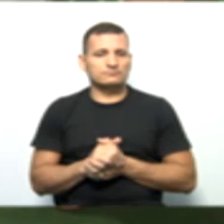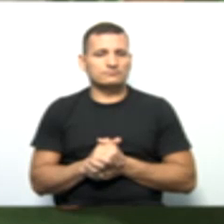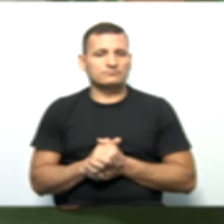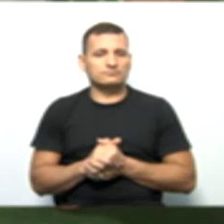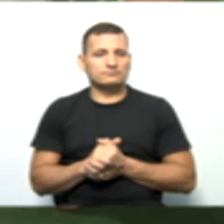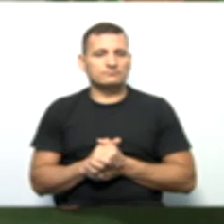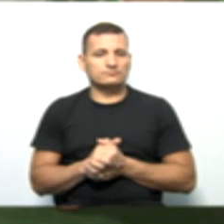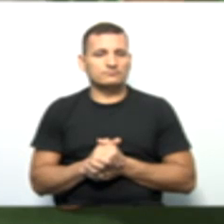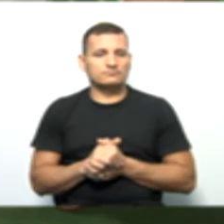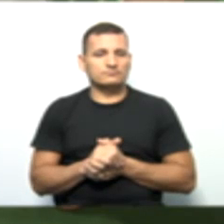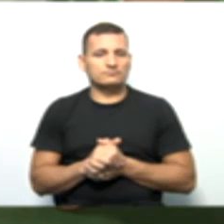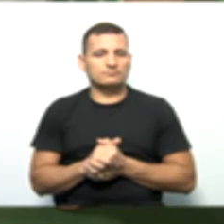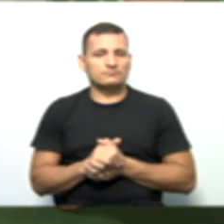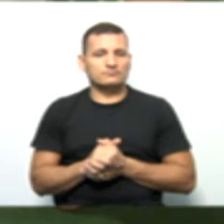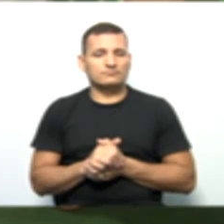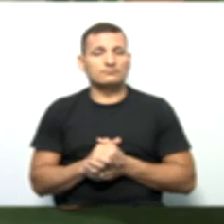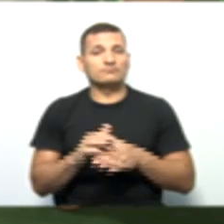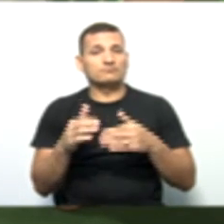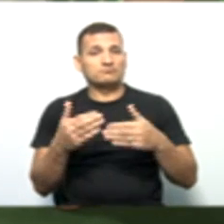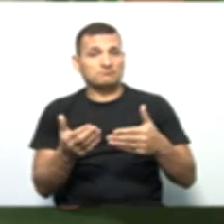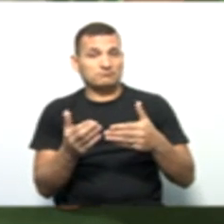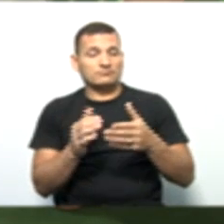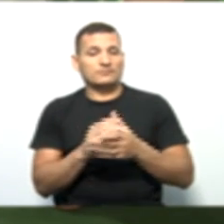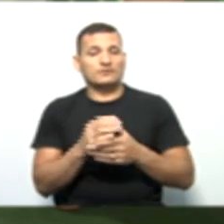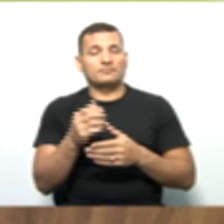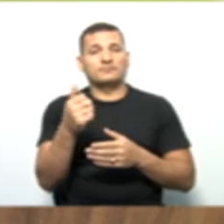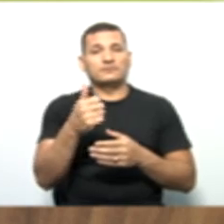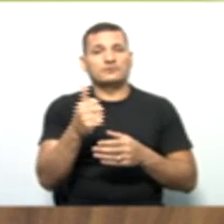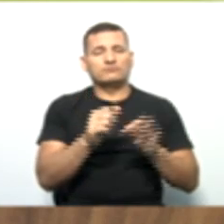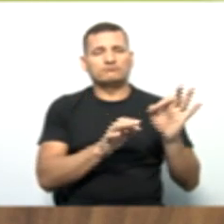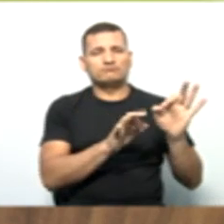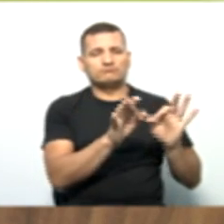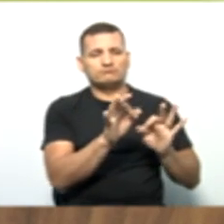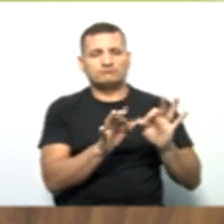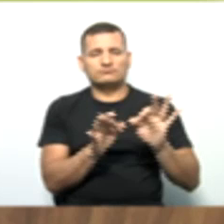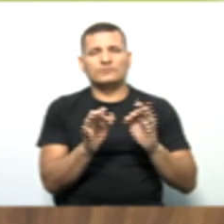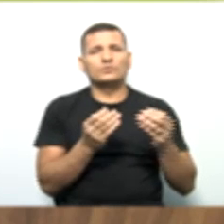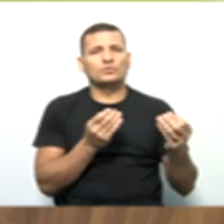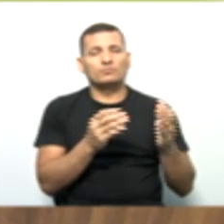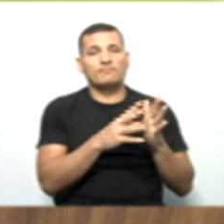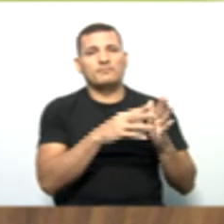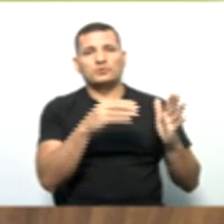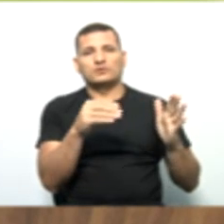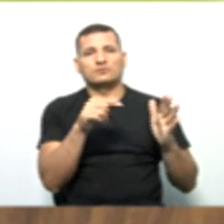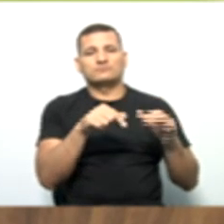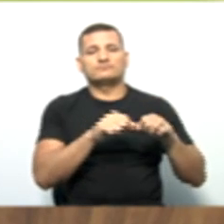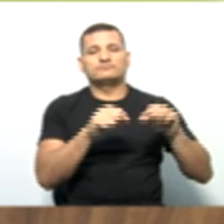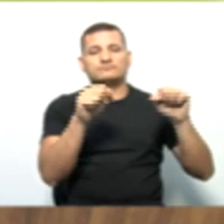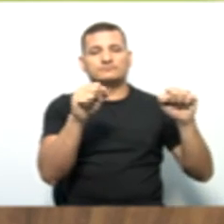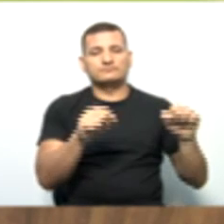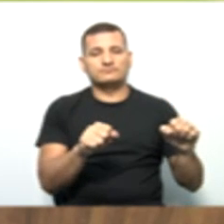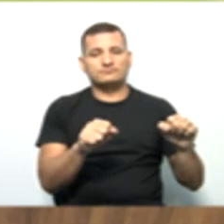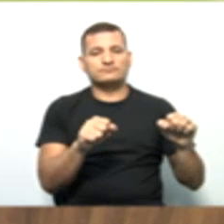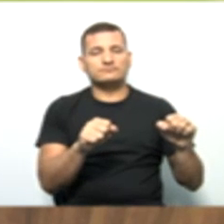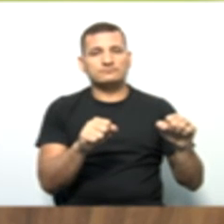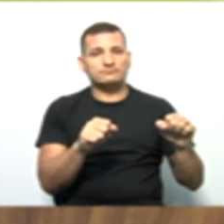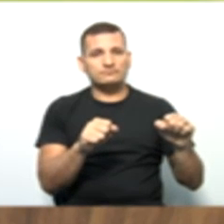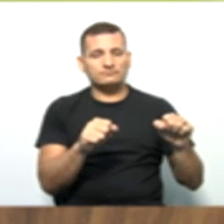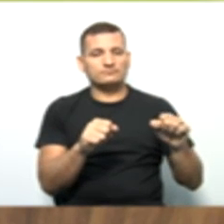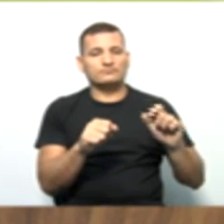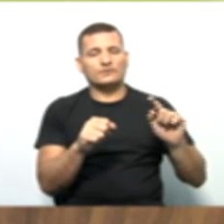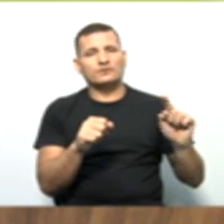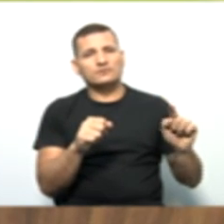falar, desculpa. Não, exatamente, para poder modelar, para mim poder ter um modelo de como vai ser esse meu software. Então, eu tenho que criar toda a